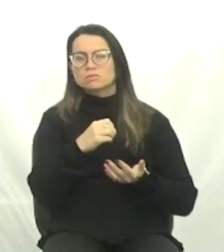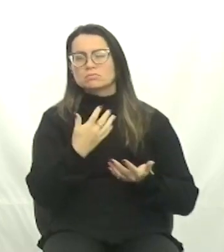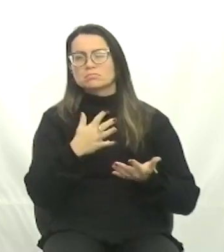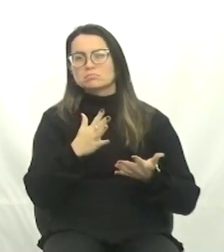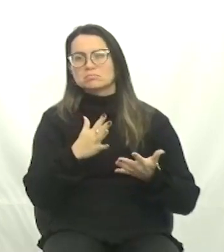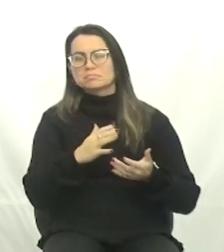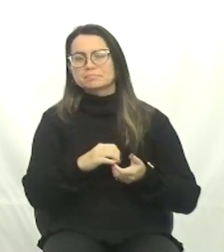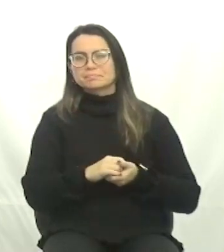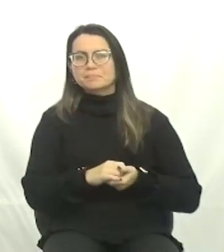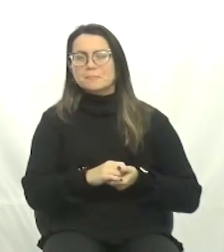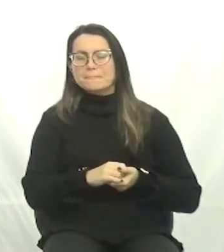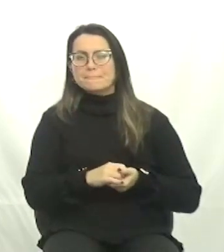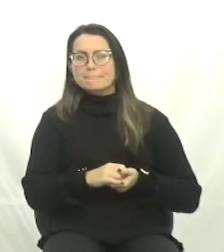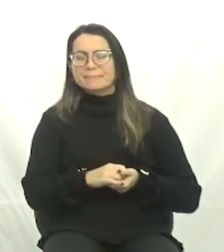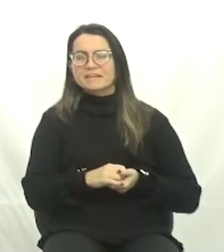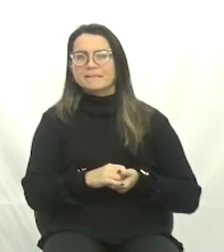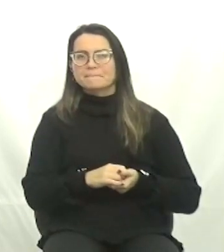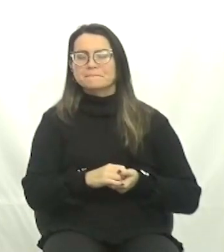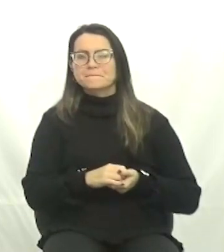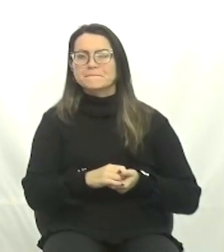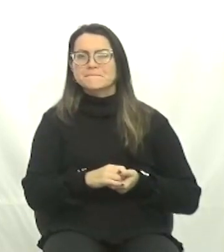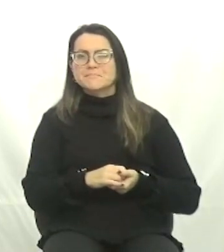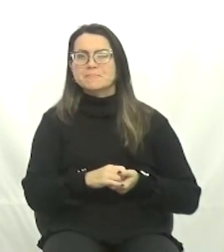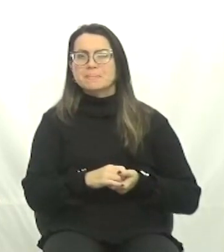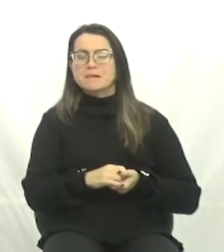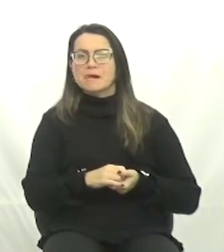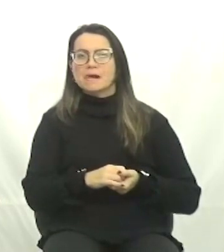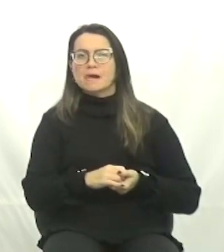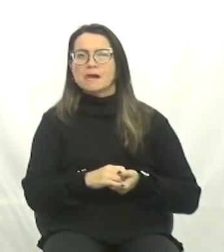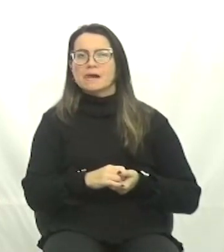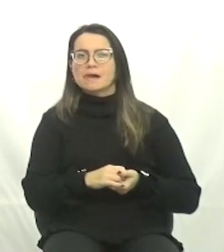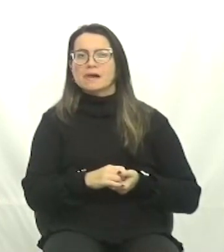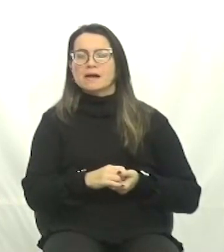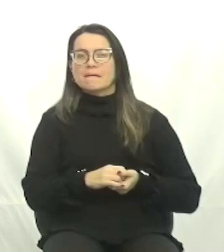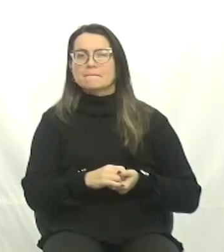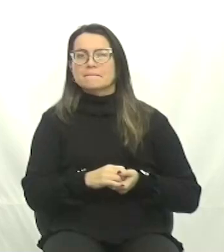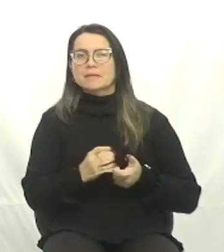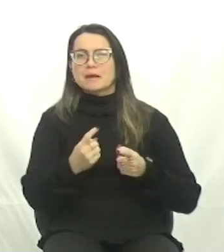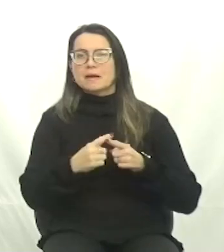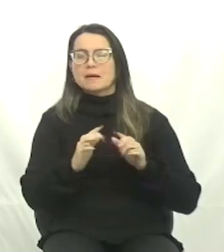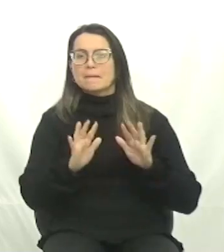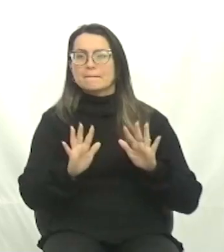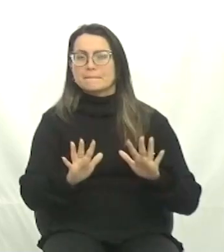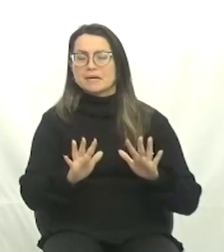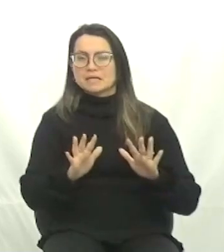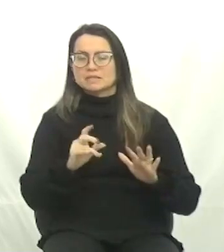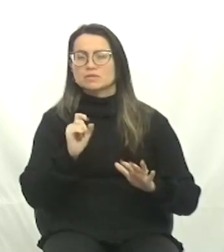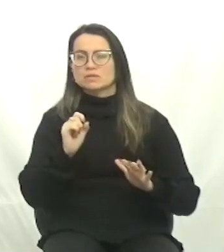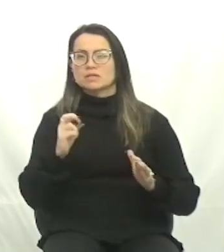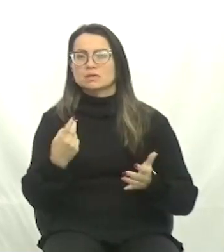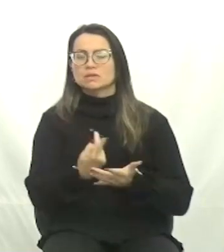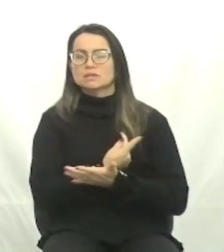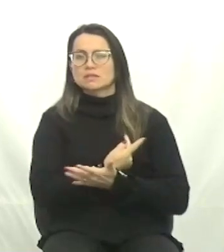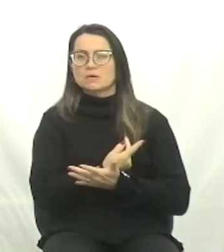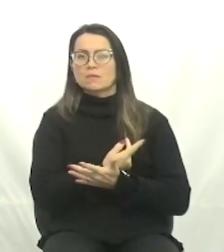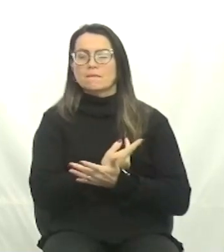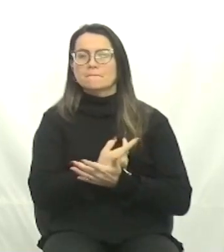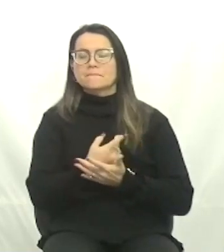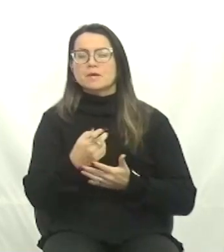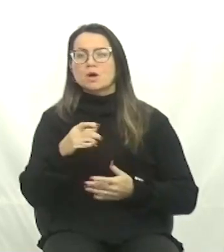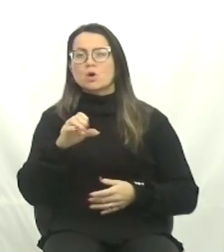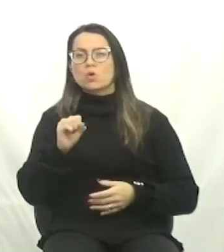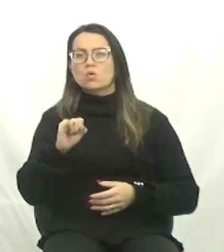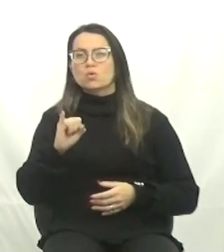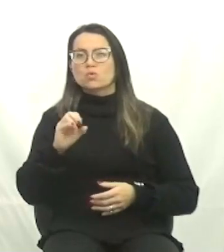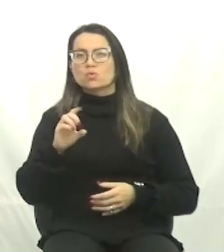os próximos dias a partir do feriado. E o sindicato dos trabalhadores, ele condicionava